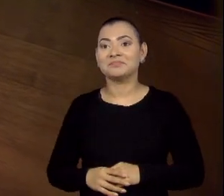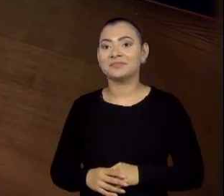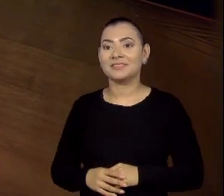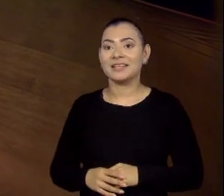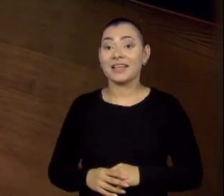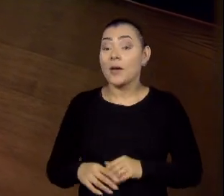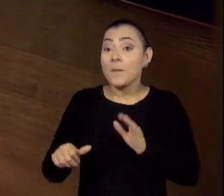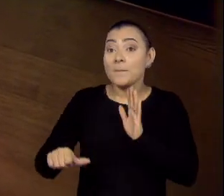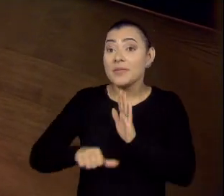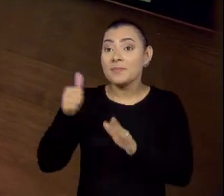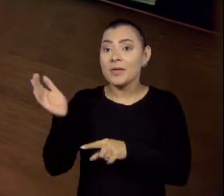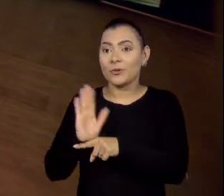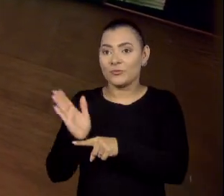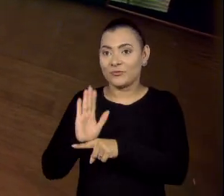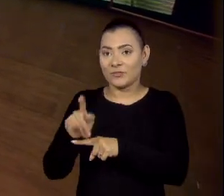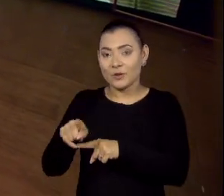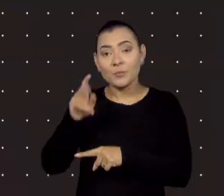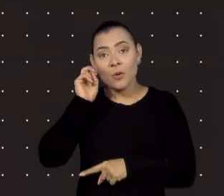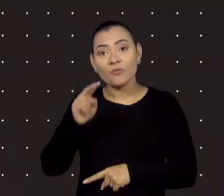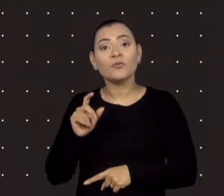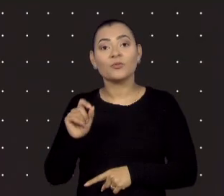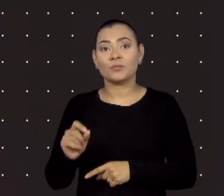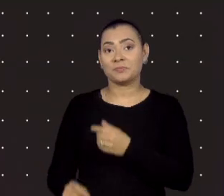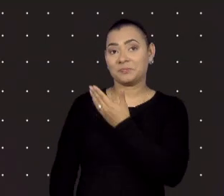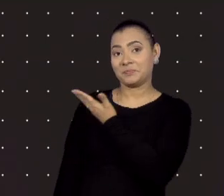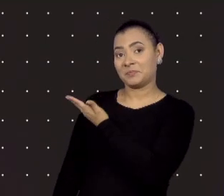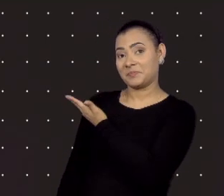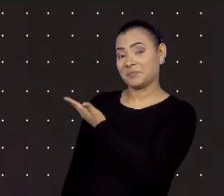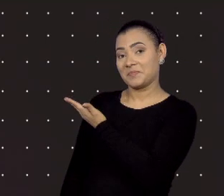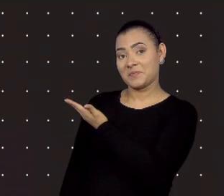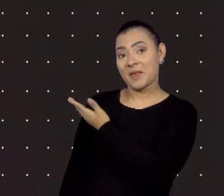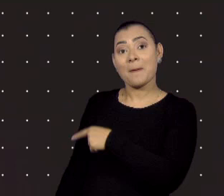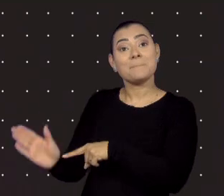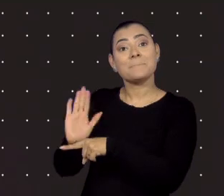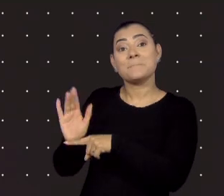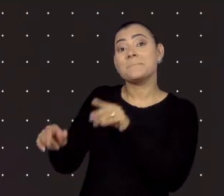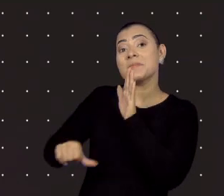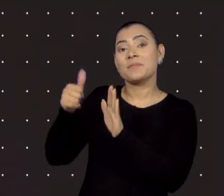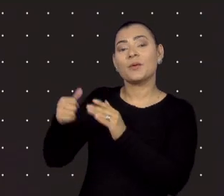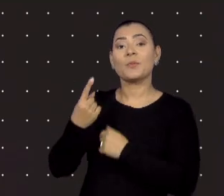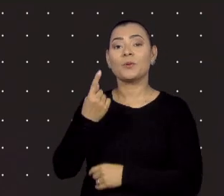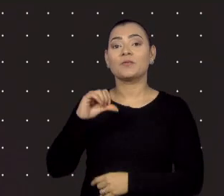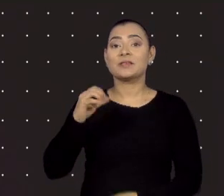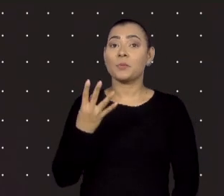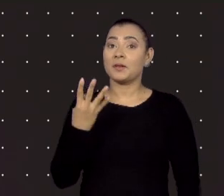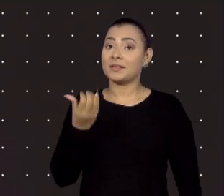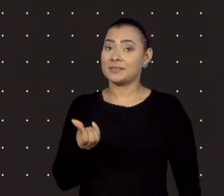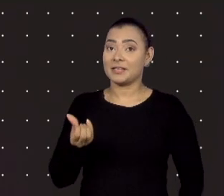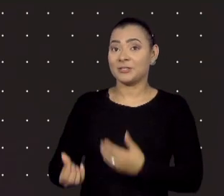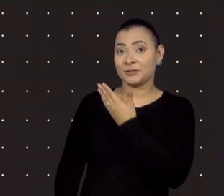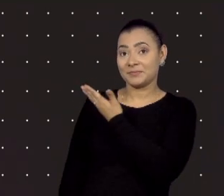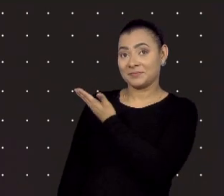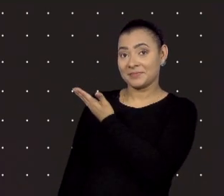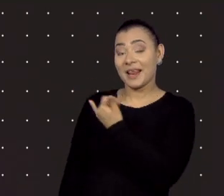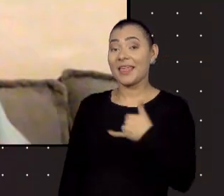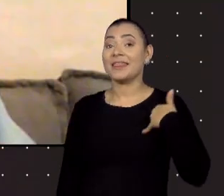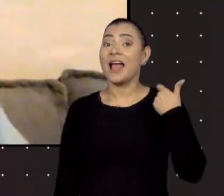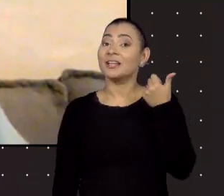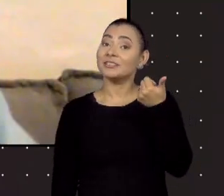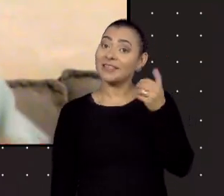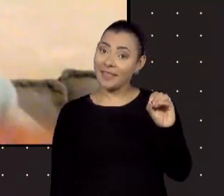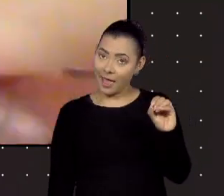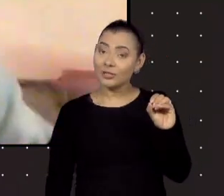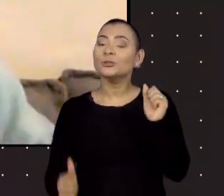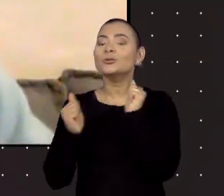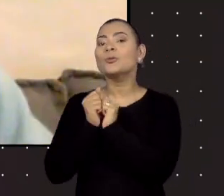o primeiro filme que eu vi foi Canção de Bernadette, em 1946. Eu tinha 10 anos. Fui com meu pai, com todo